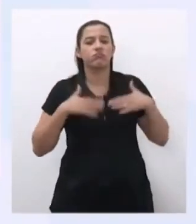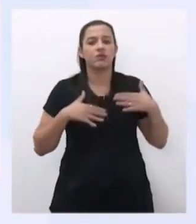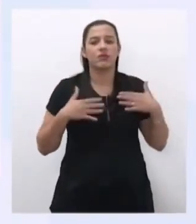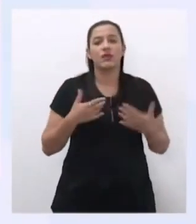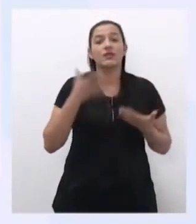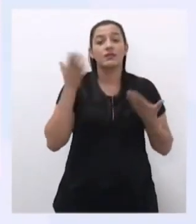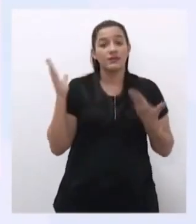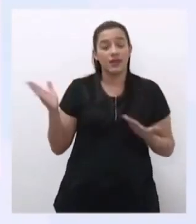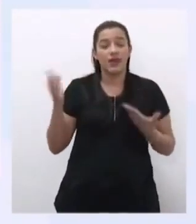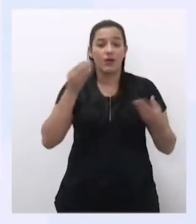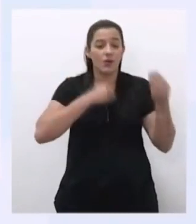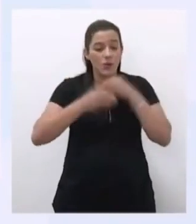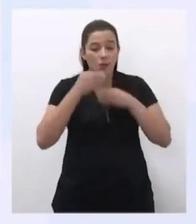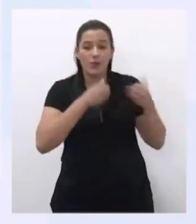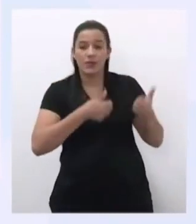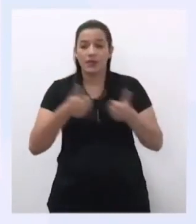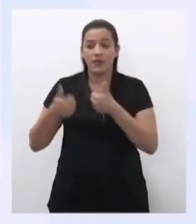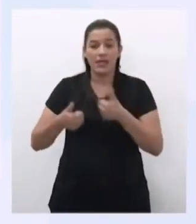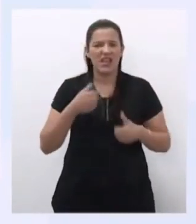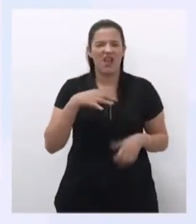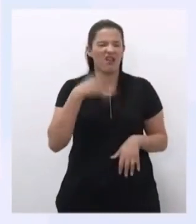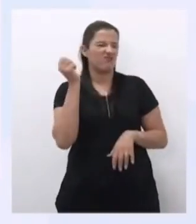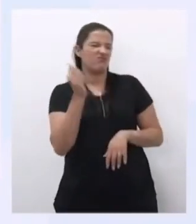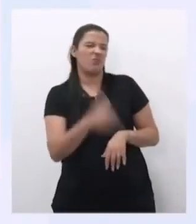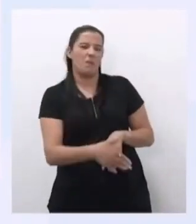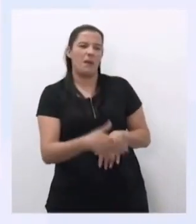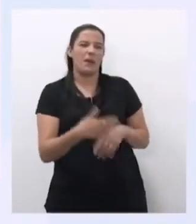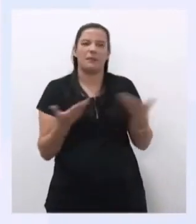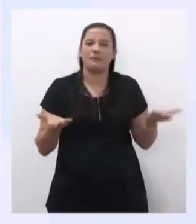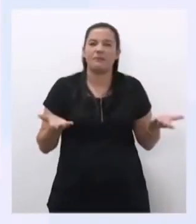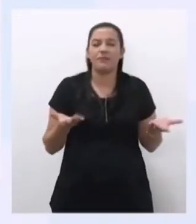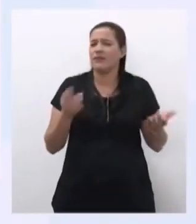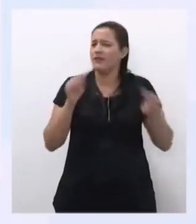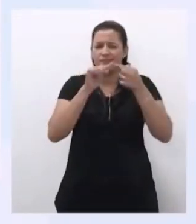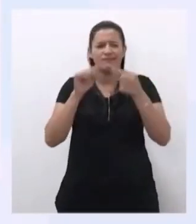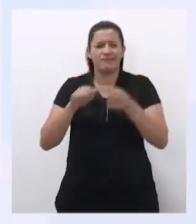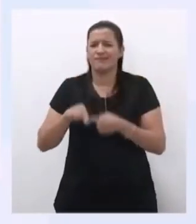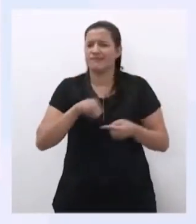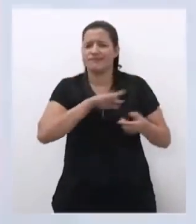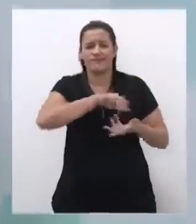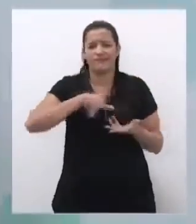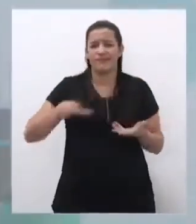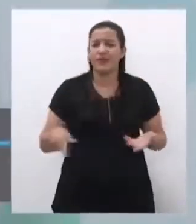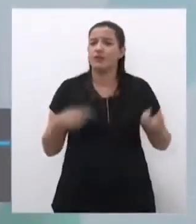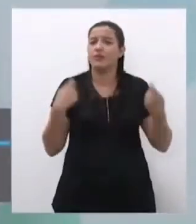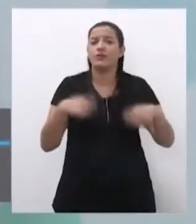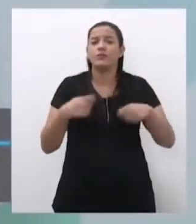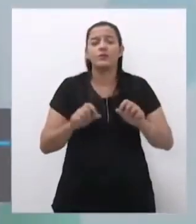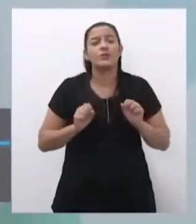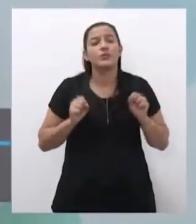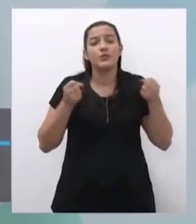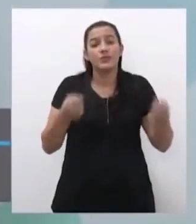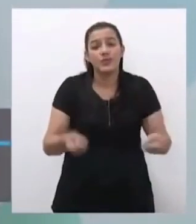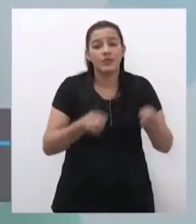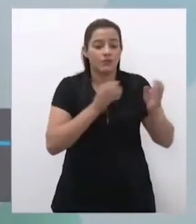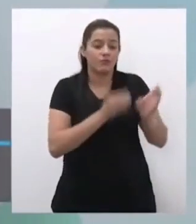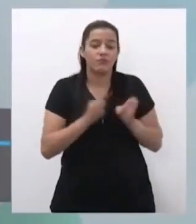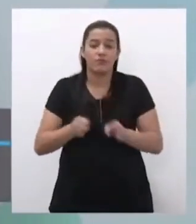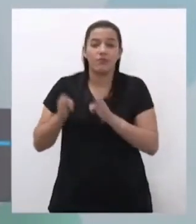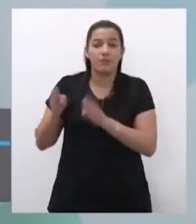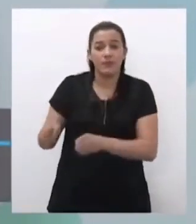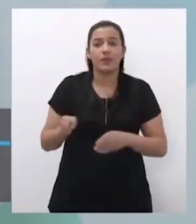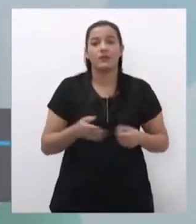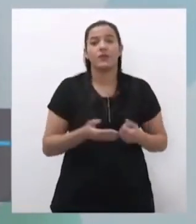alimentação saudável é sem graça. Não é sem graça, tem várias combinações, é muito boa e a gente só precisa fazer elas à base dos alimentos in natura